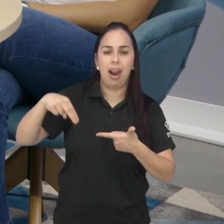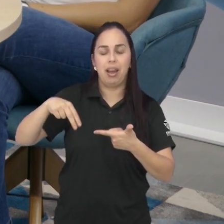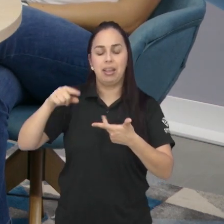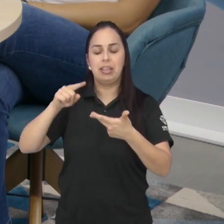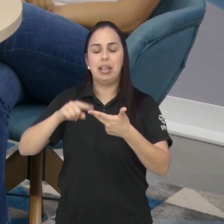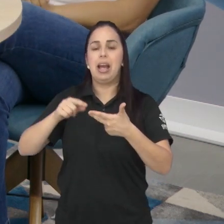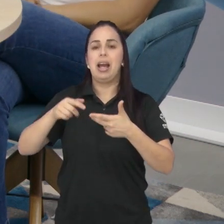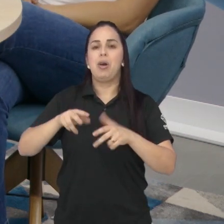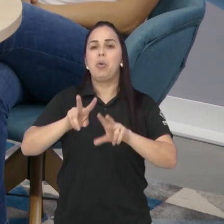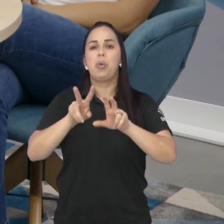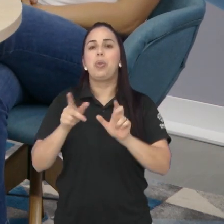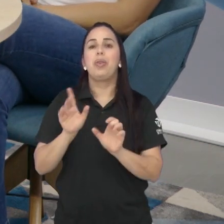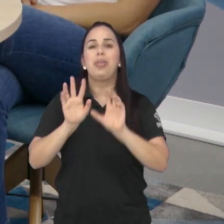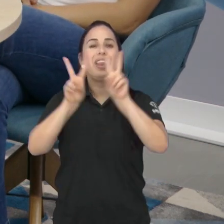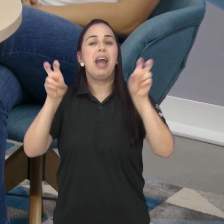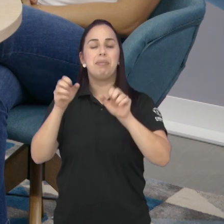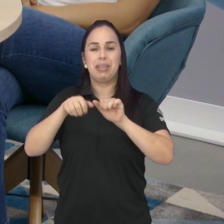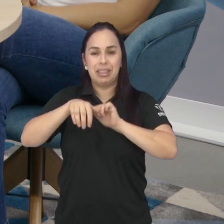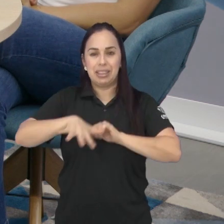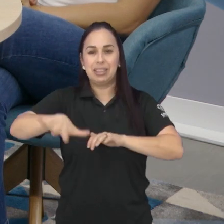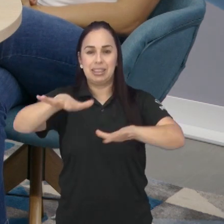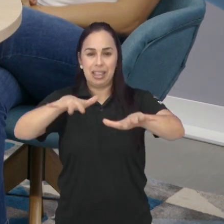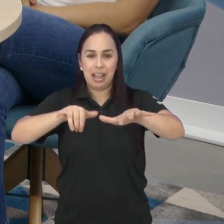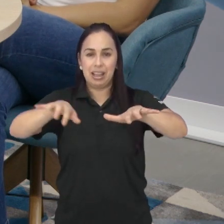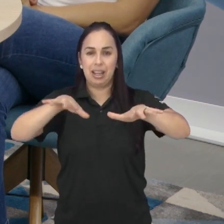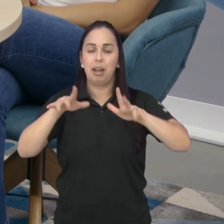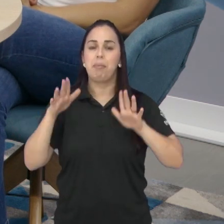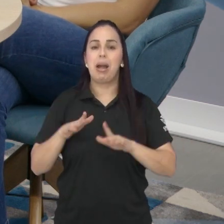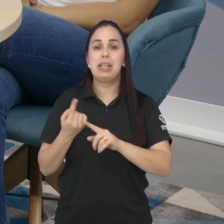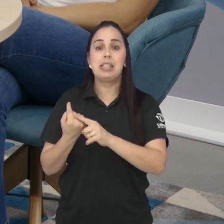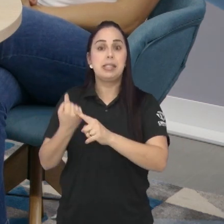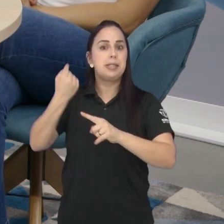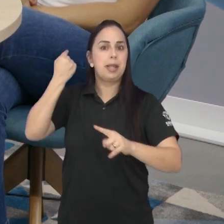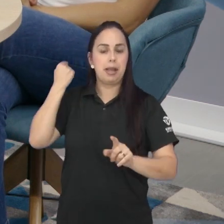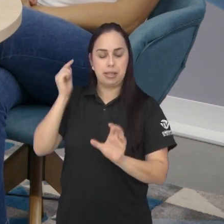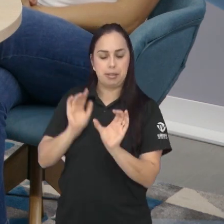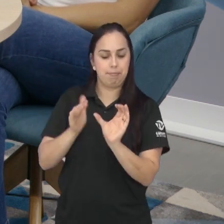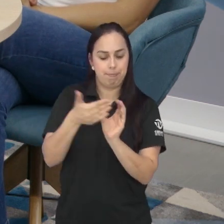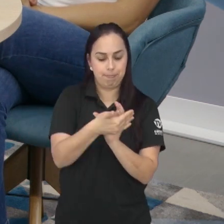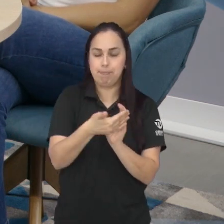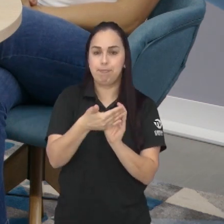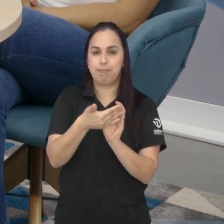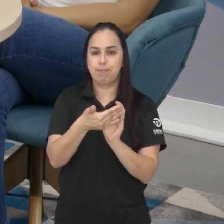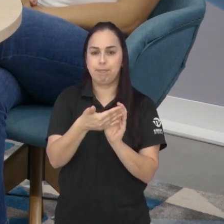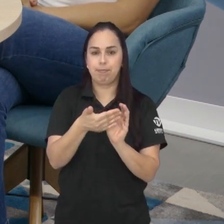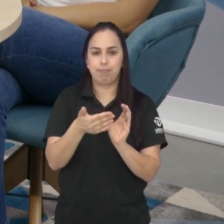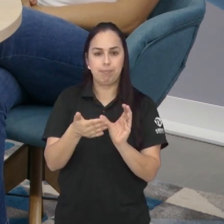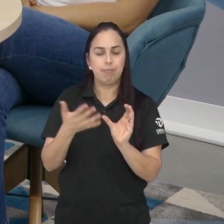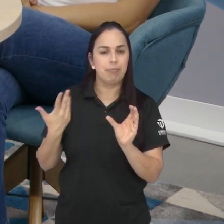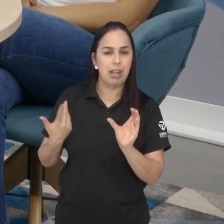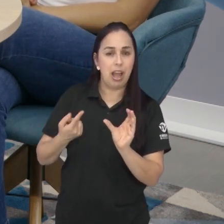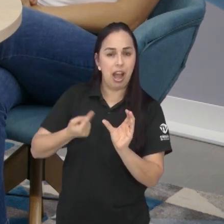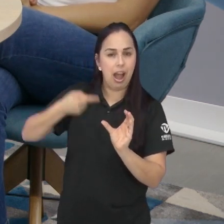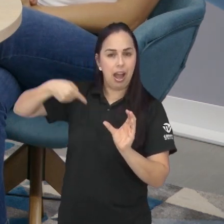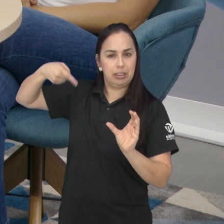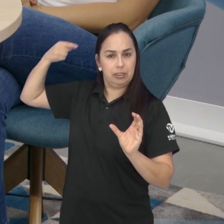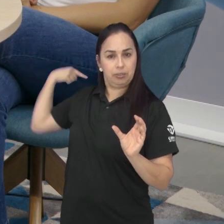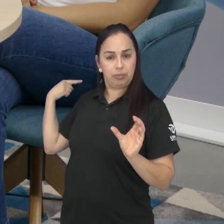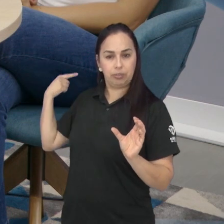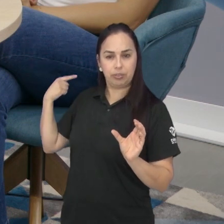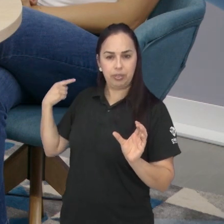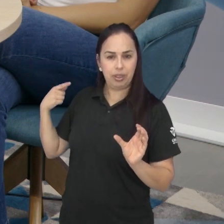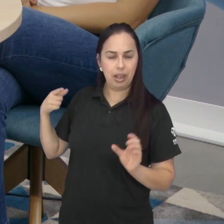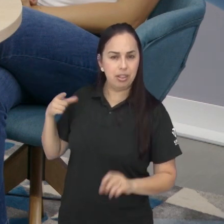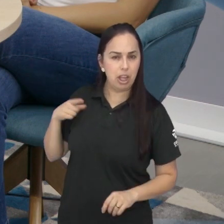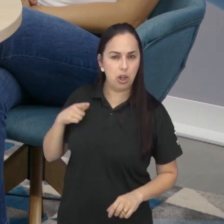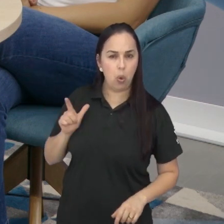ficando mais evidência, mais pessoas sabendo o que é. Mas antes deste termo, assim, historicamente falando, tinha